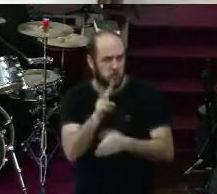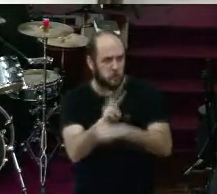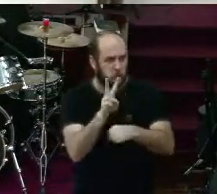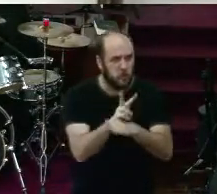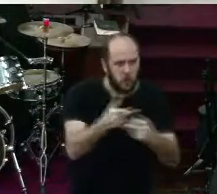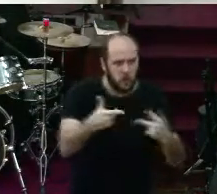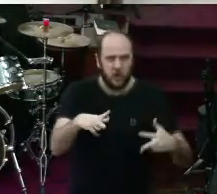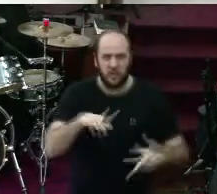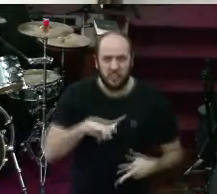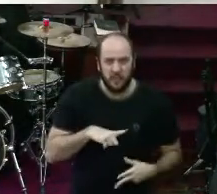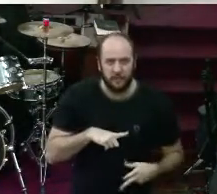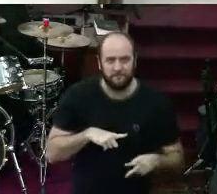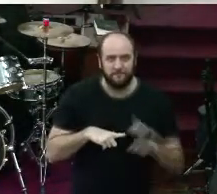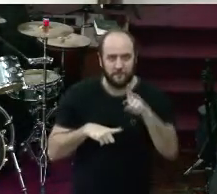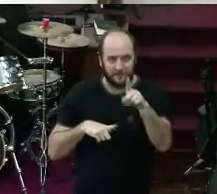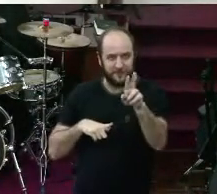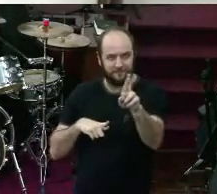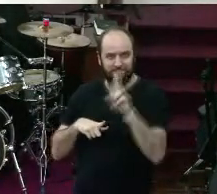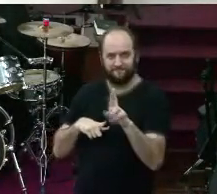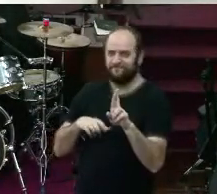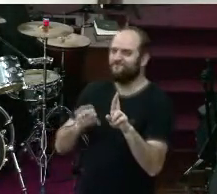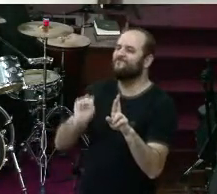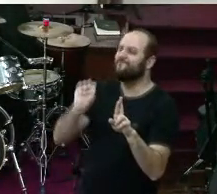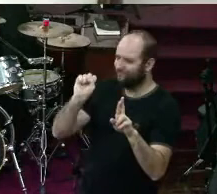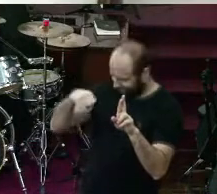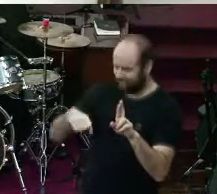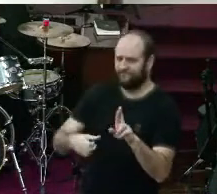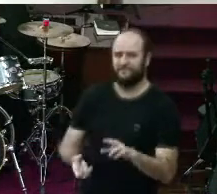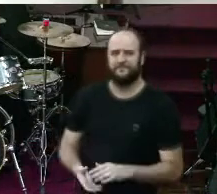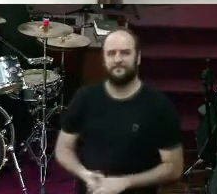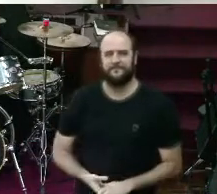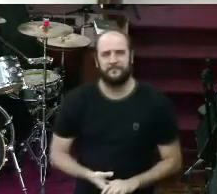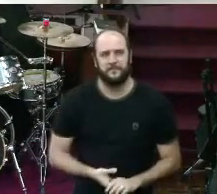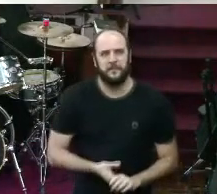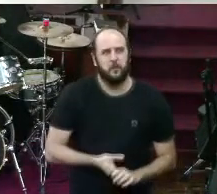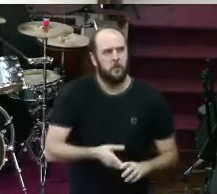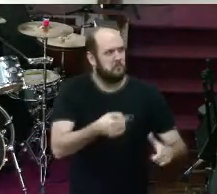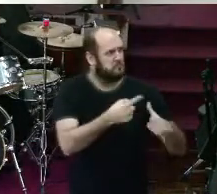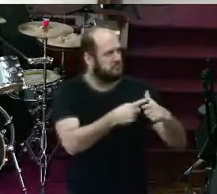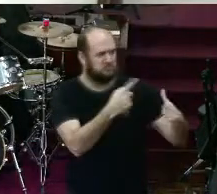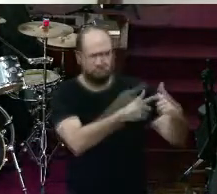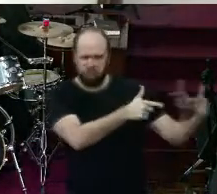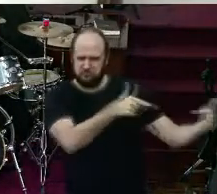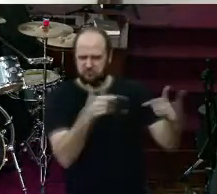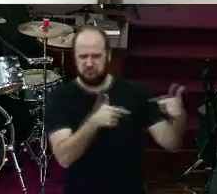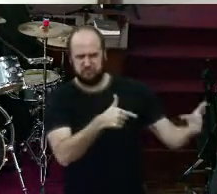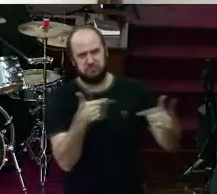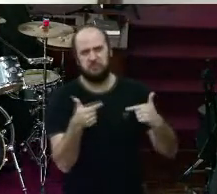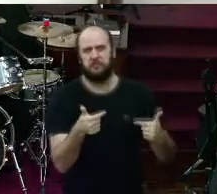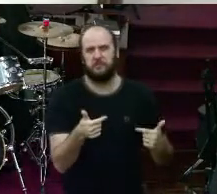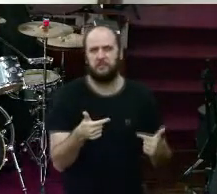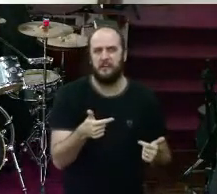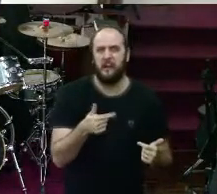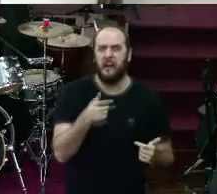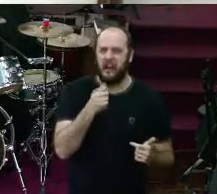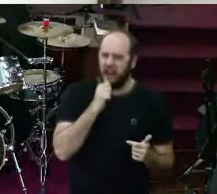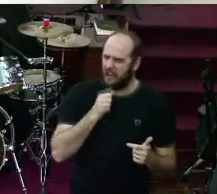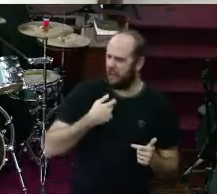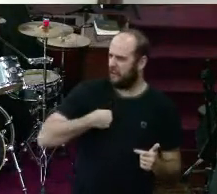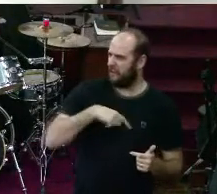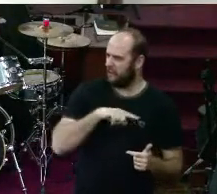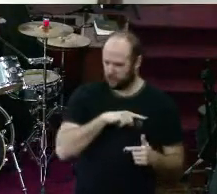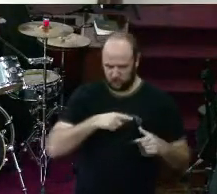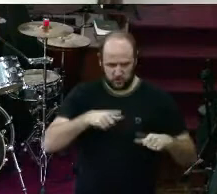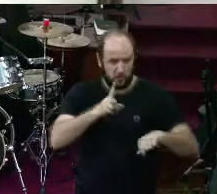você deve dizer sim. Ainda que os ventos sejam contrários, ainda que nós estejamos passando por uma zona